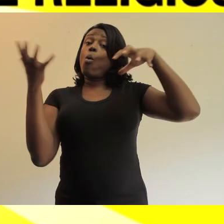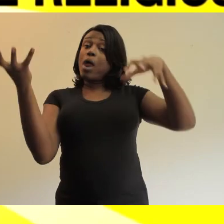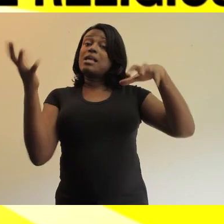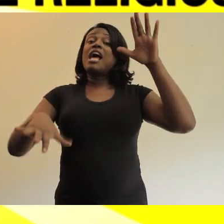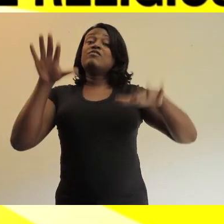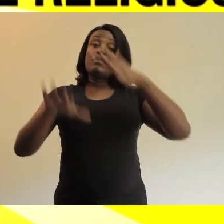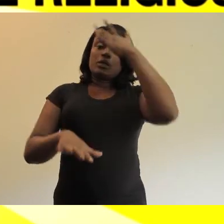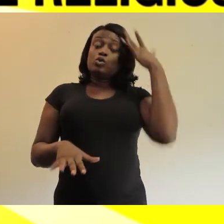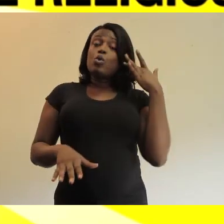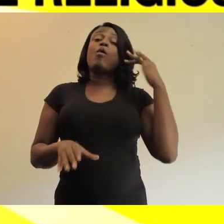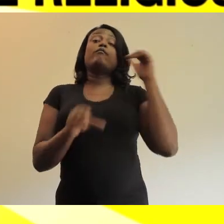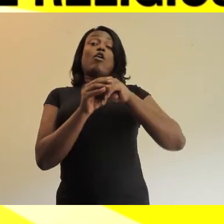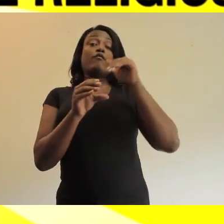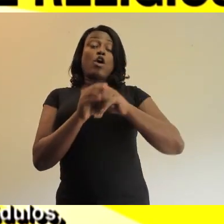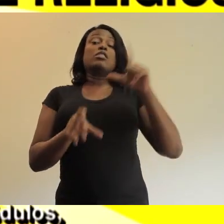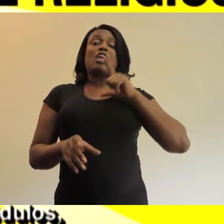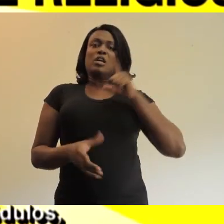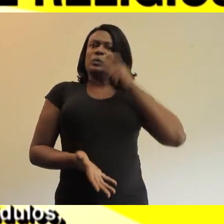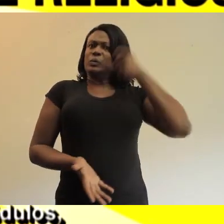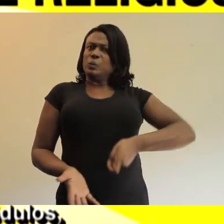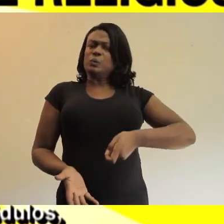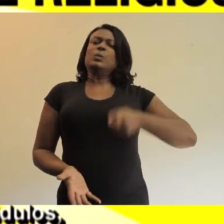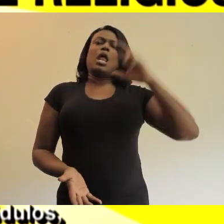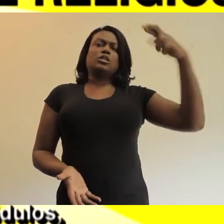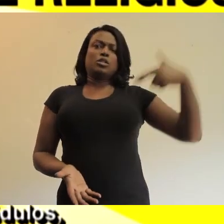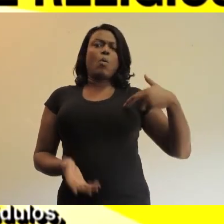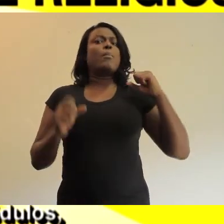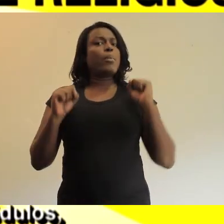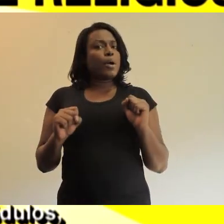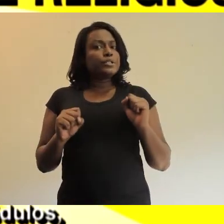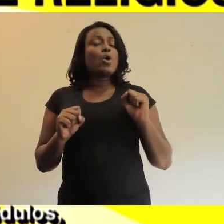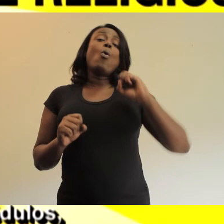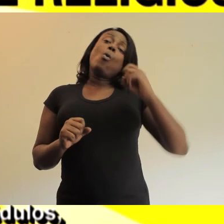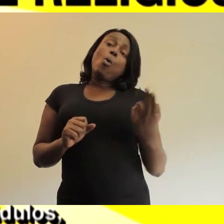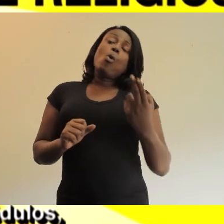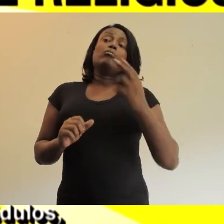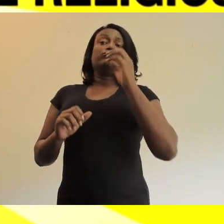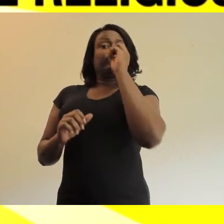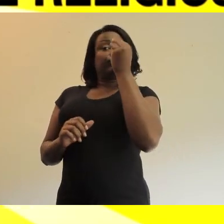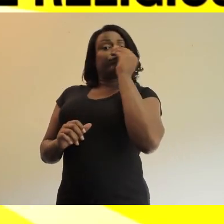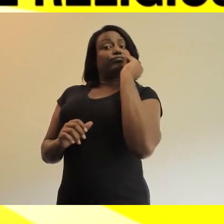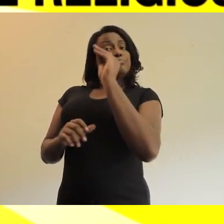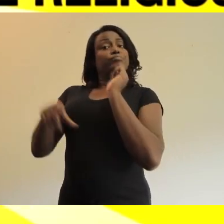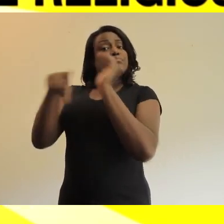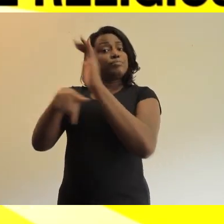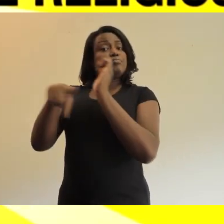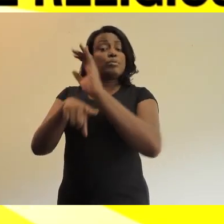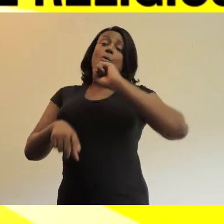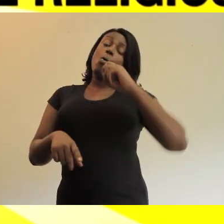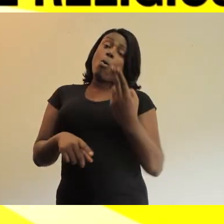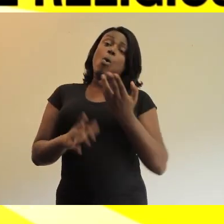cotidiana manifestando-se em preconceito e discriminação às pessoas que professam outros credos que não o credo